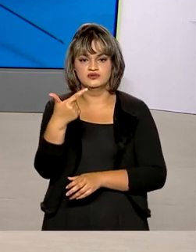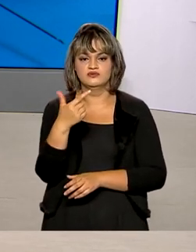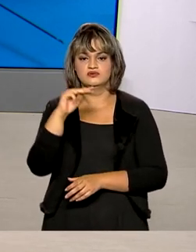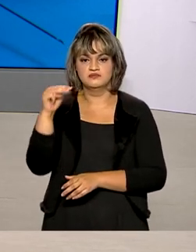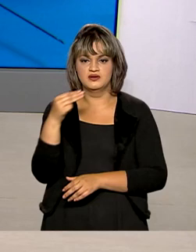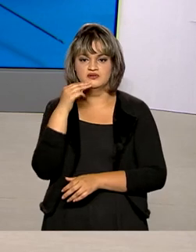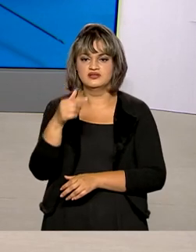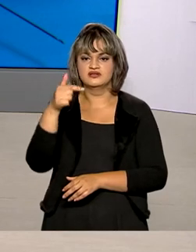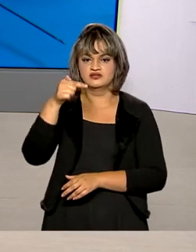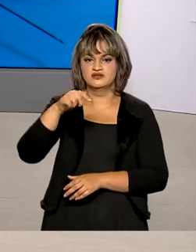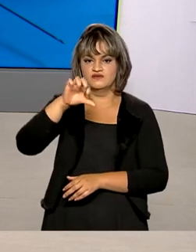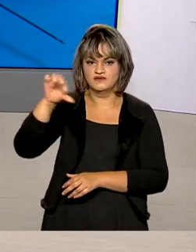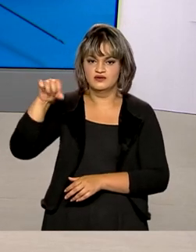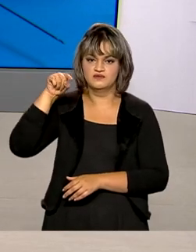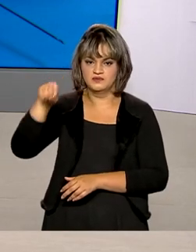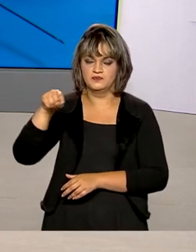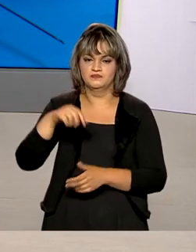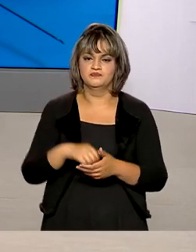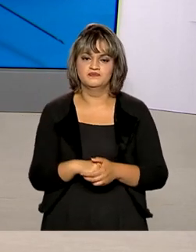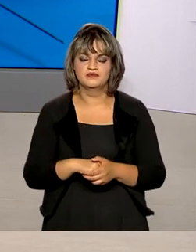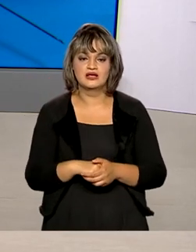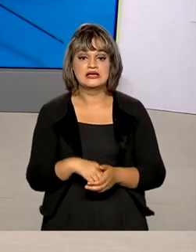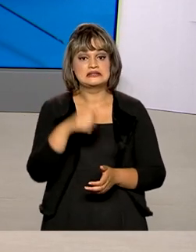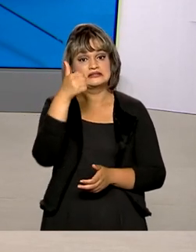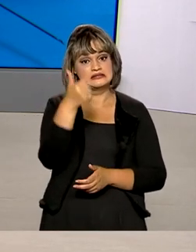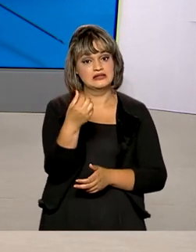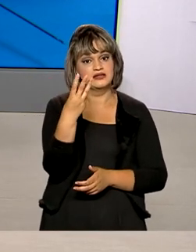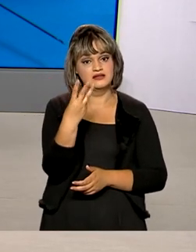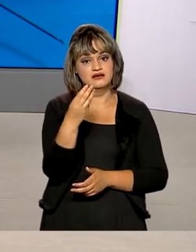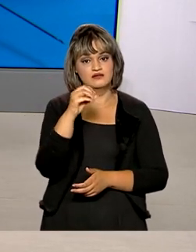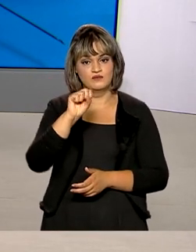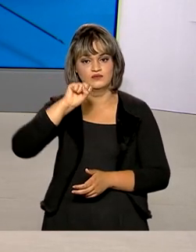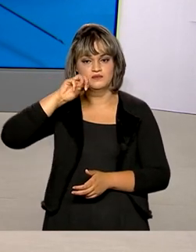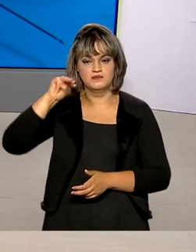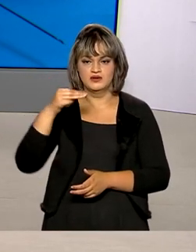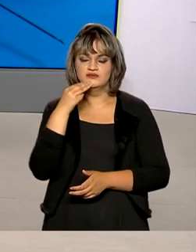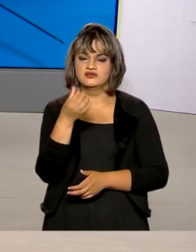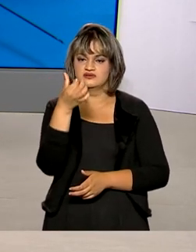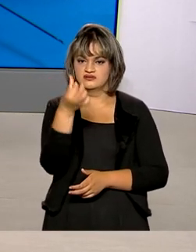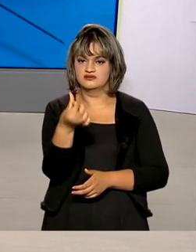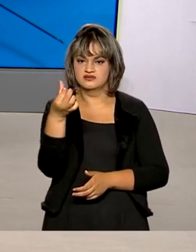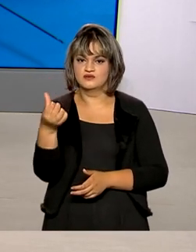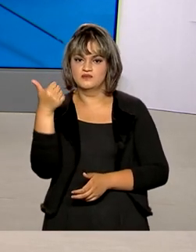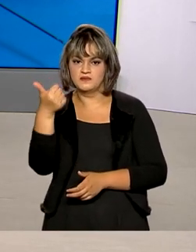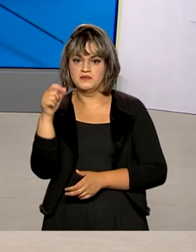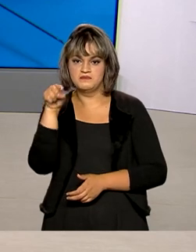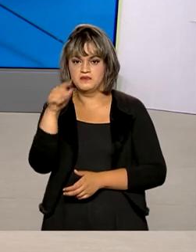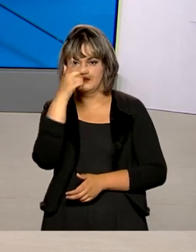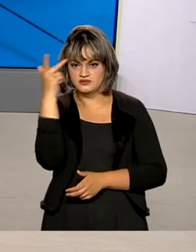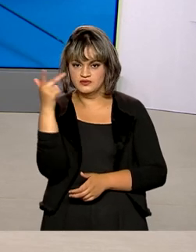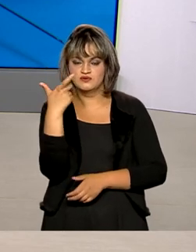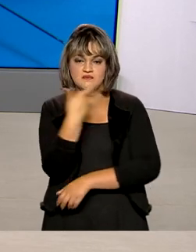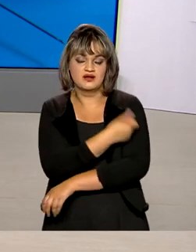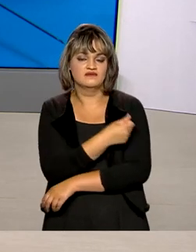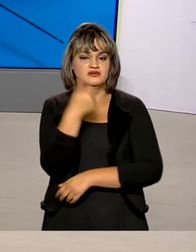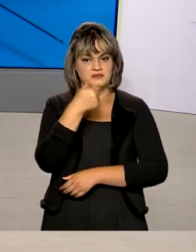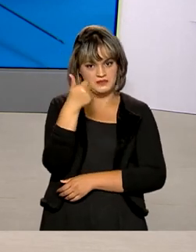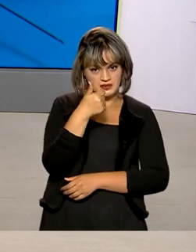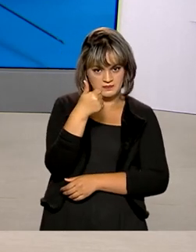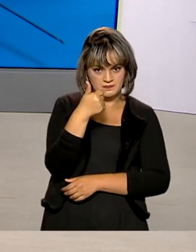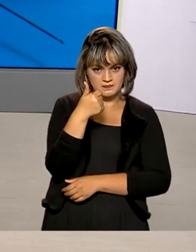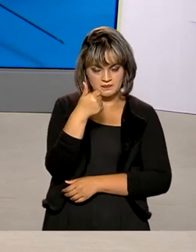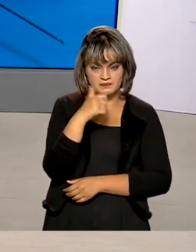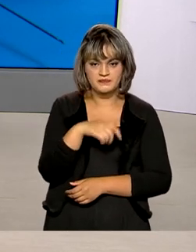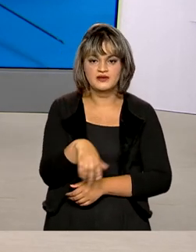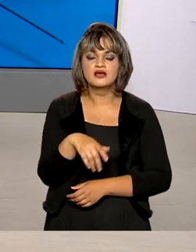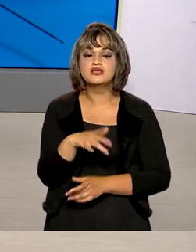milhões 799 1138 milhões seiscentos e 61 mil pessoas tomaram a primeira dose